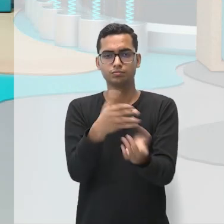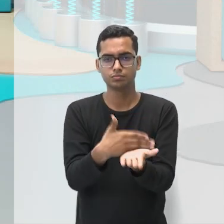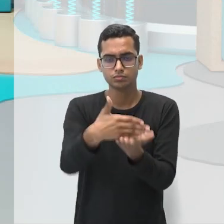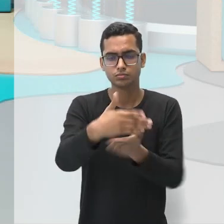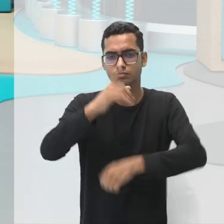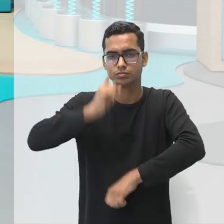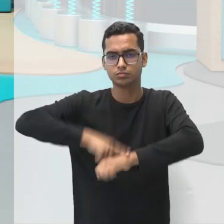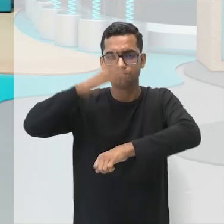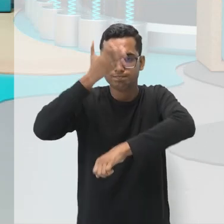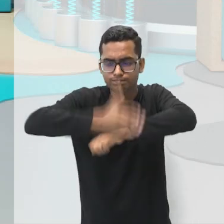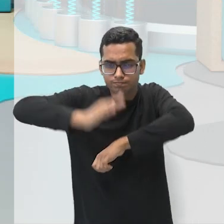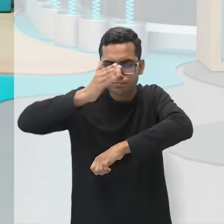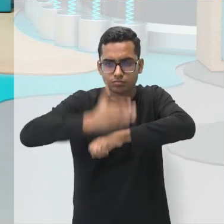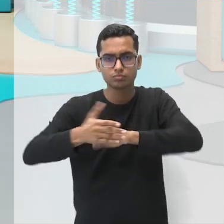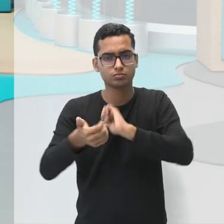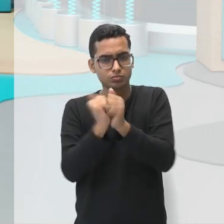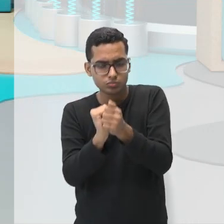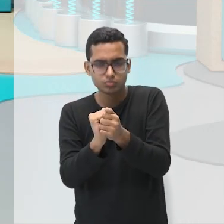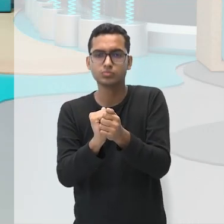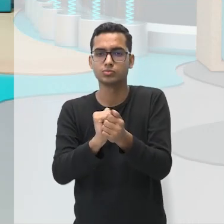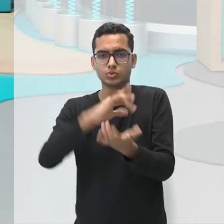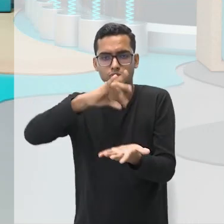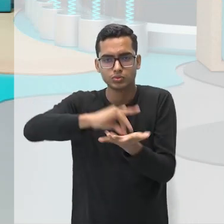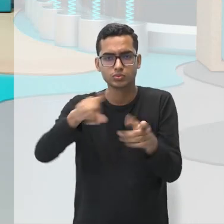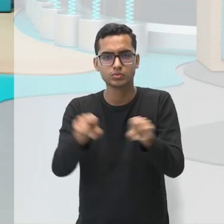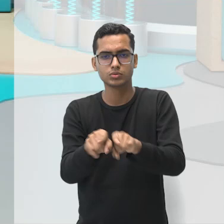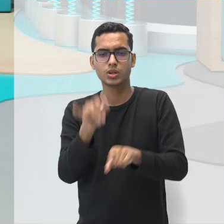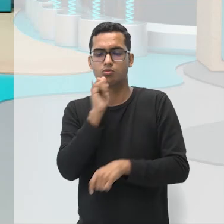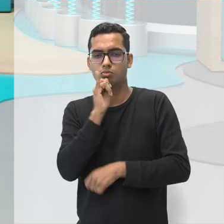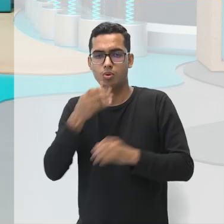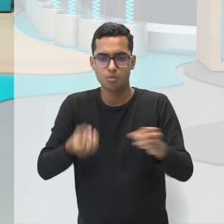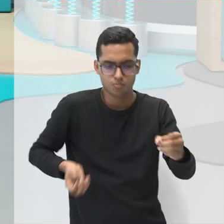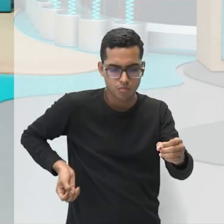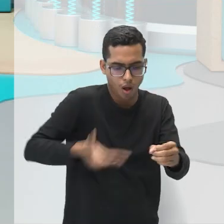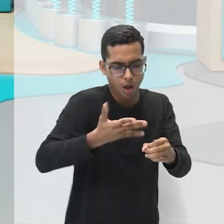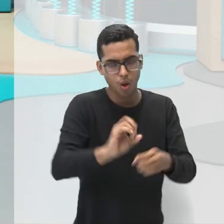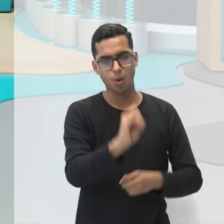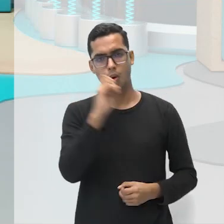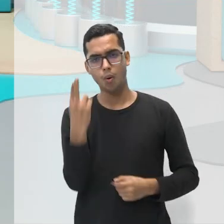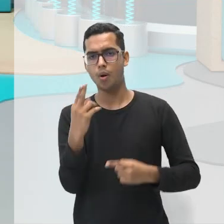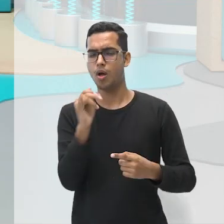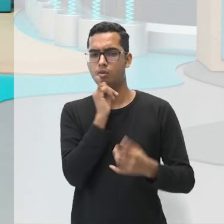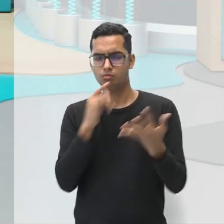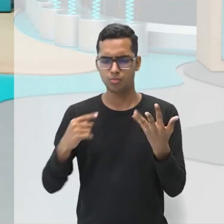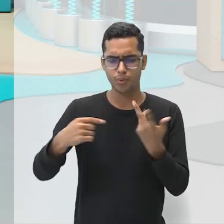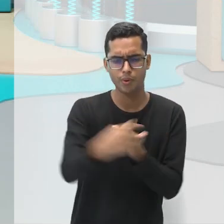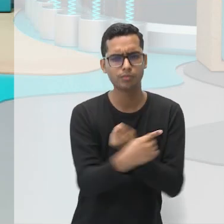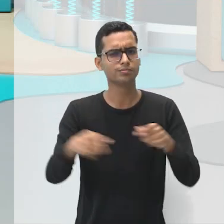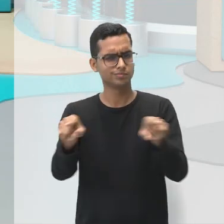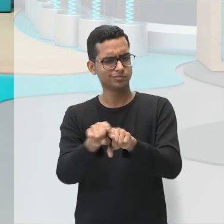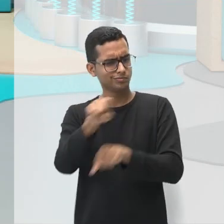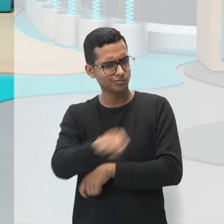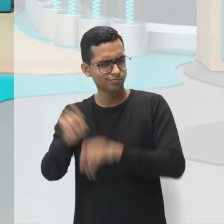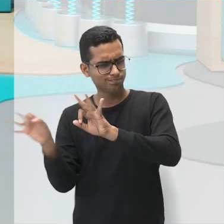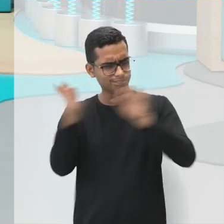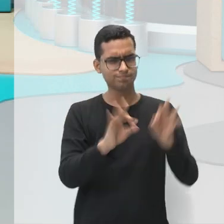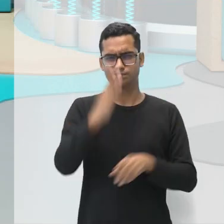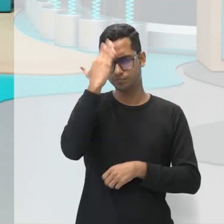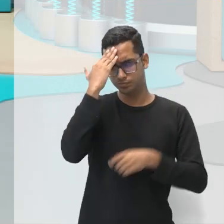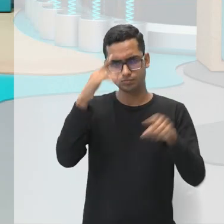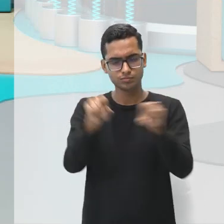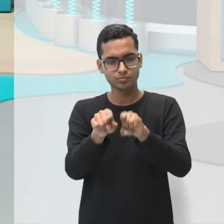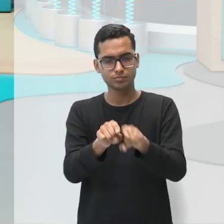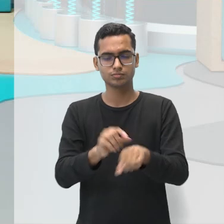a prática dos esportes de precisão, como a bocha, por exemplo, ou como muitos outros que vocês já devem